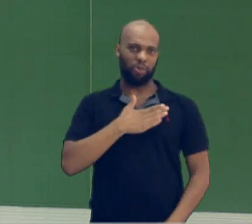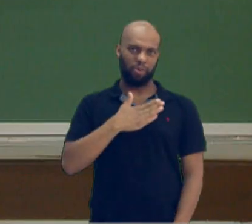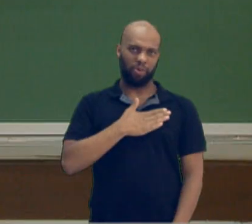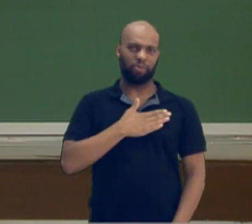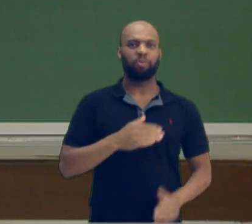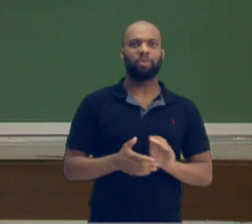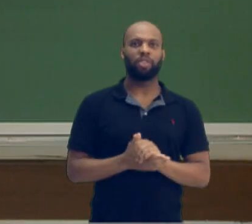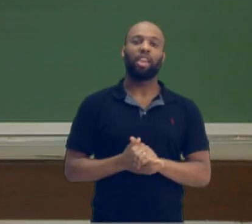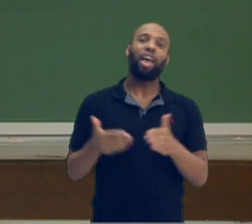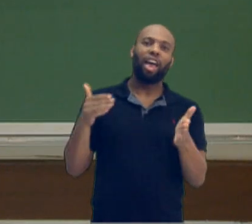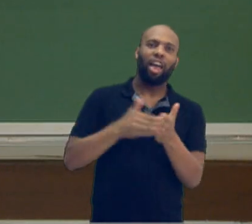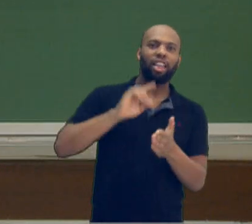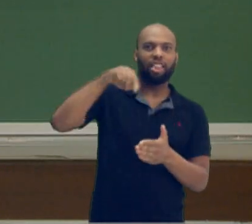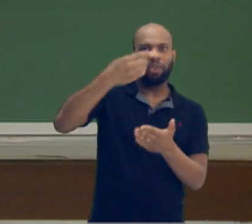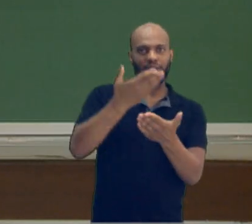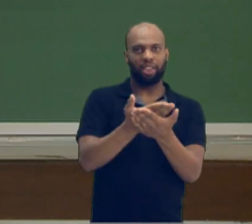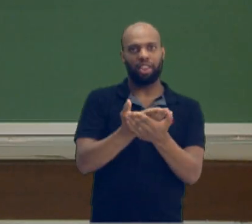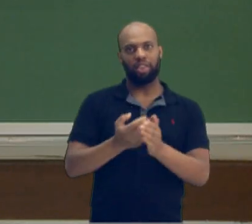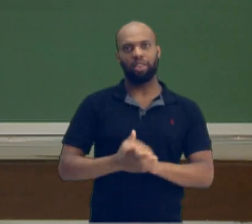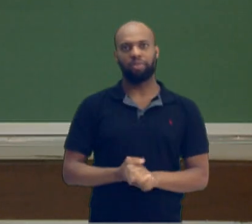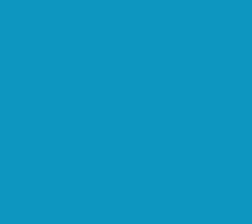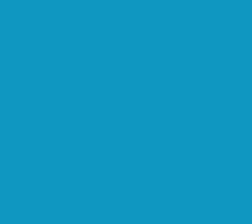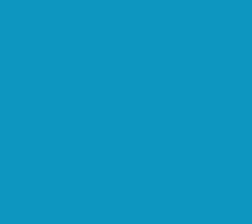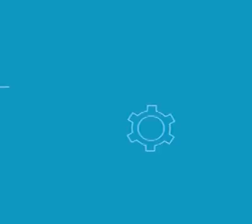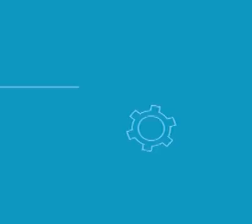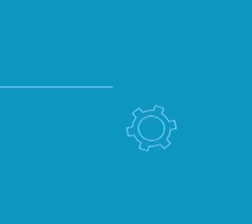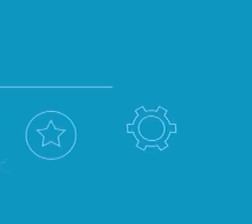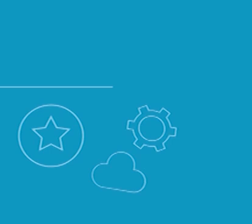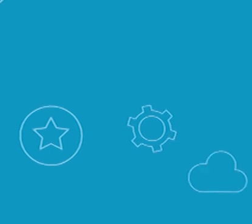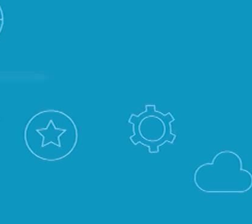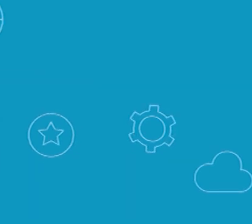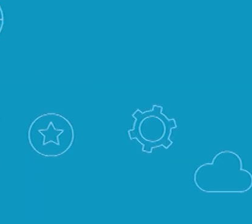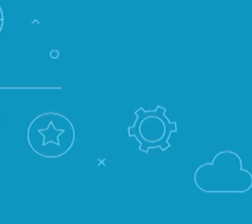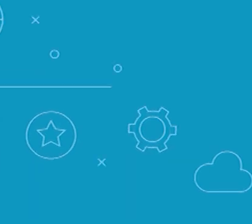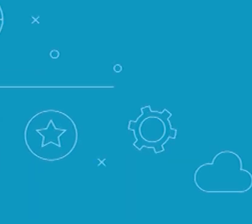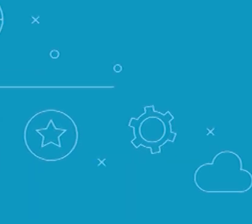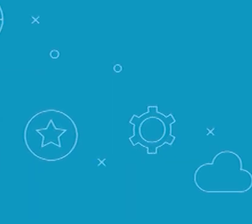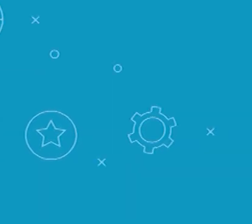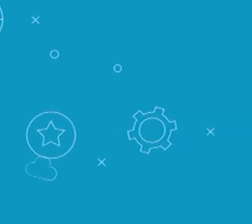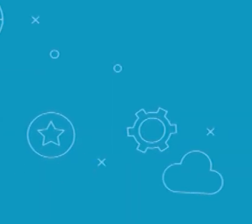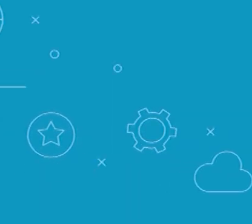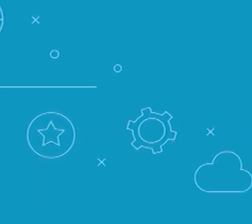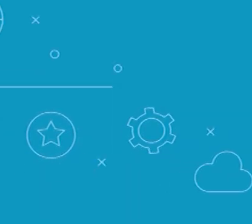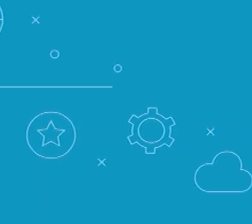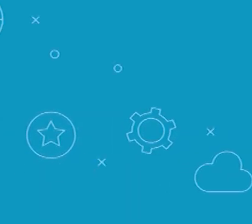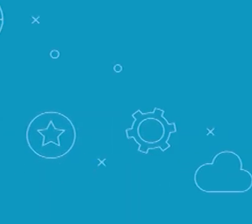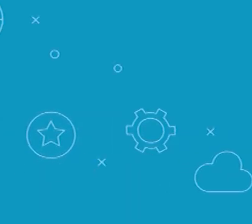E até a próxima.